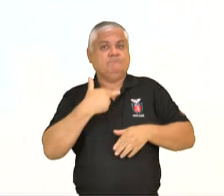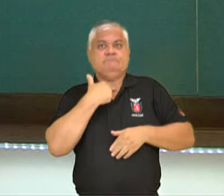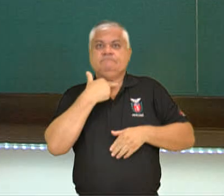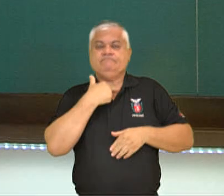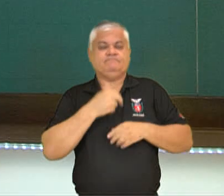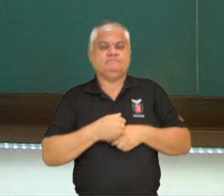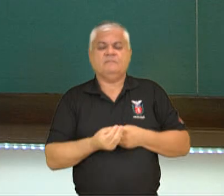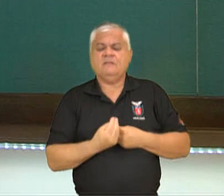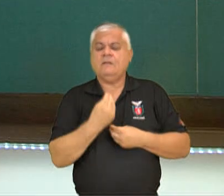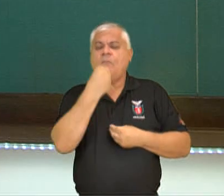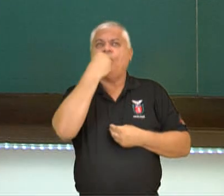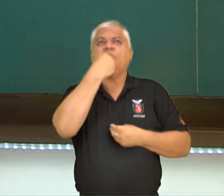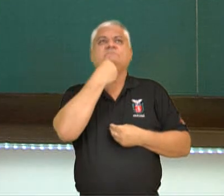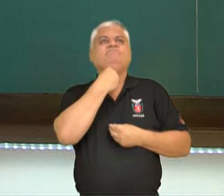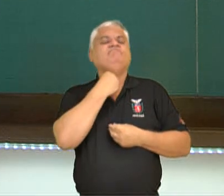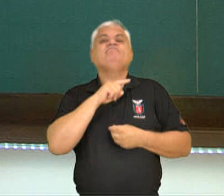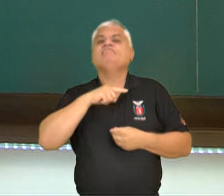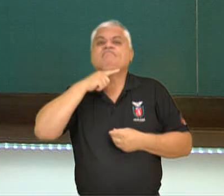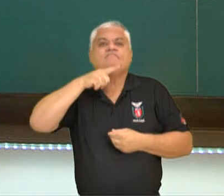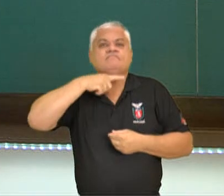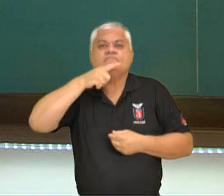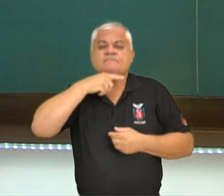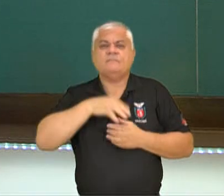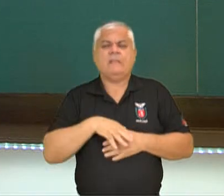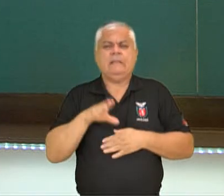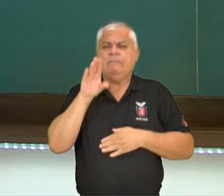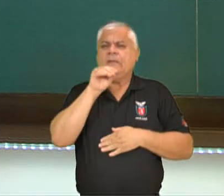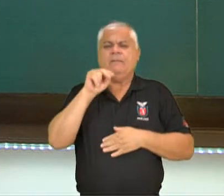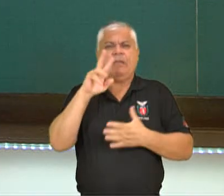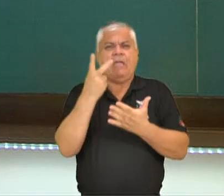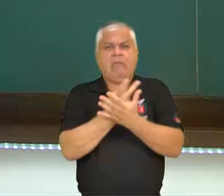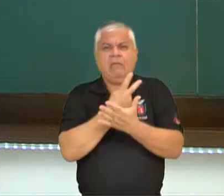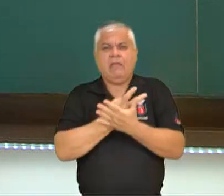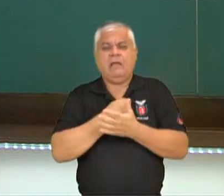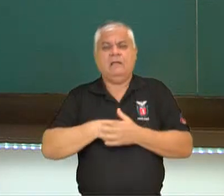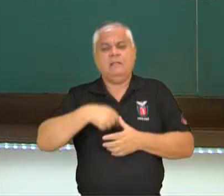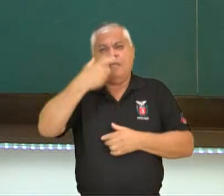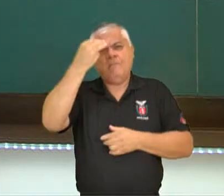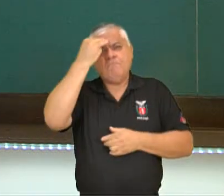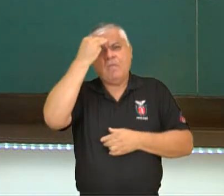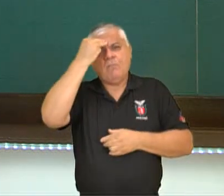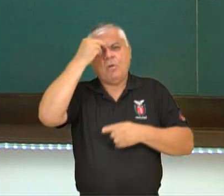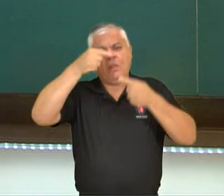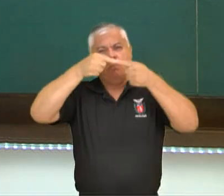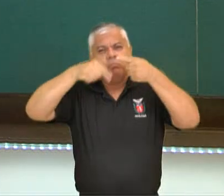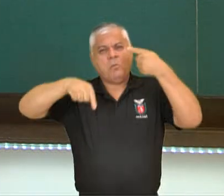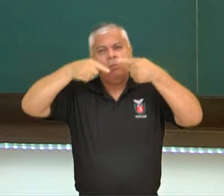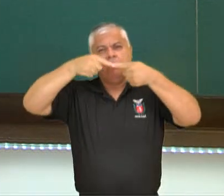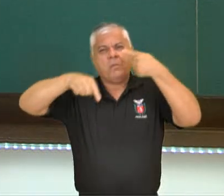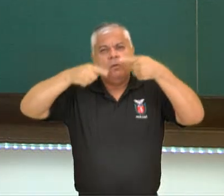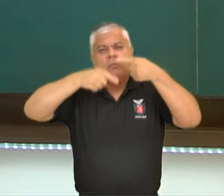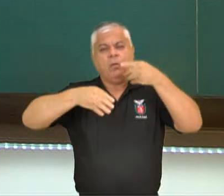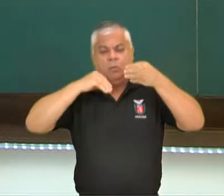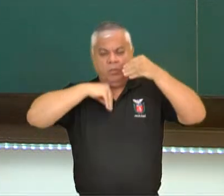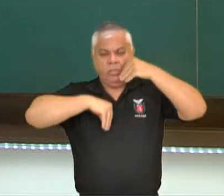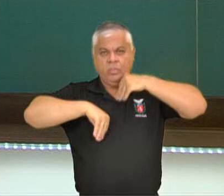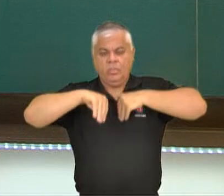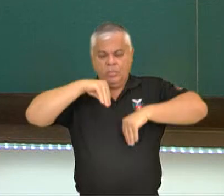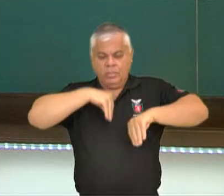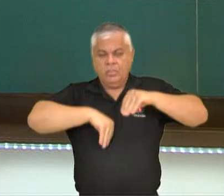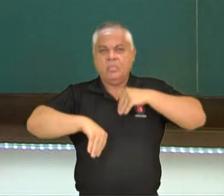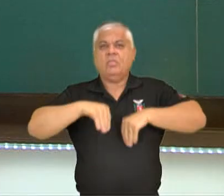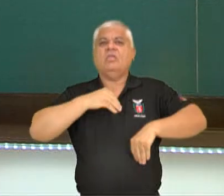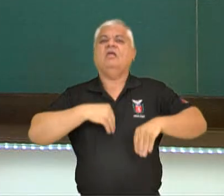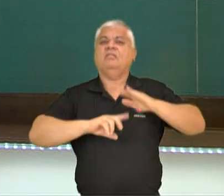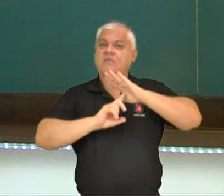de engolir o alimento, distúrbio na fala, perda de memória e depressão. Então é uma doença que vai acontecendo aos poucos, né?